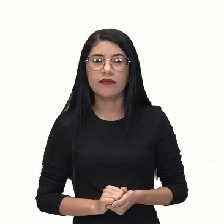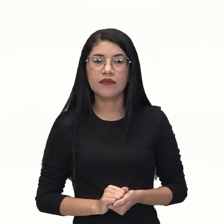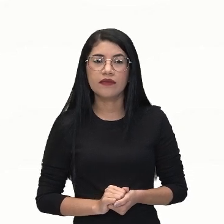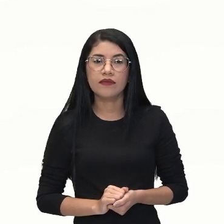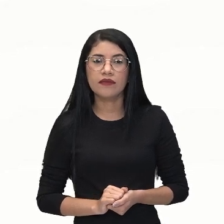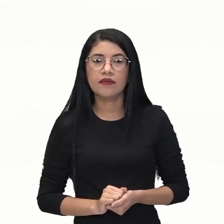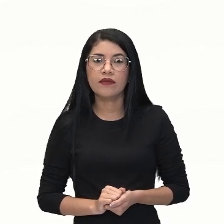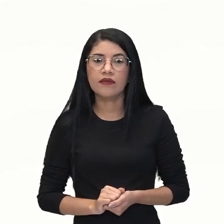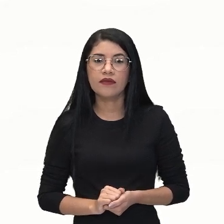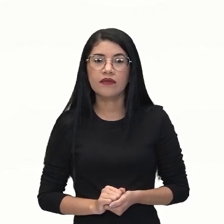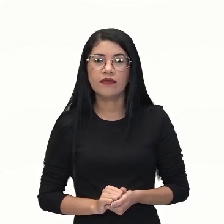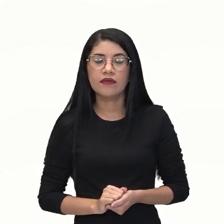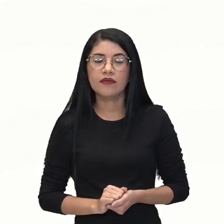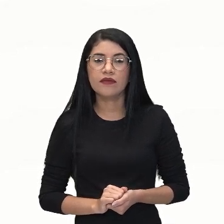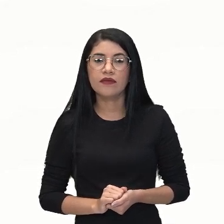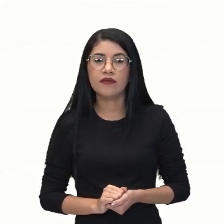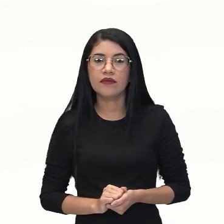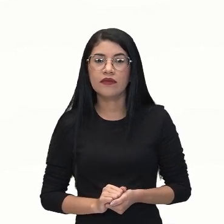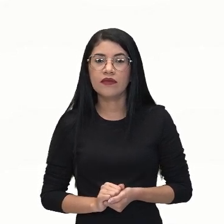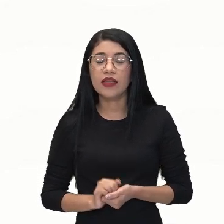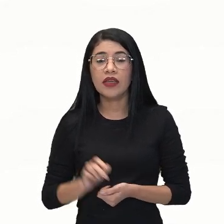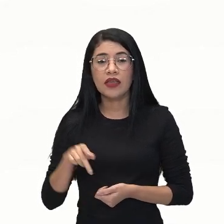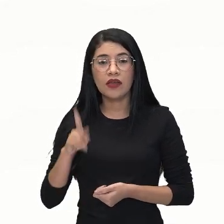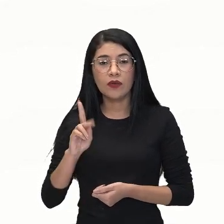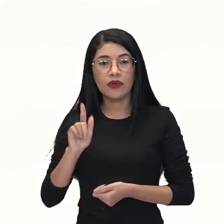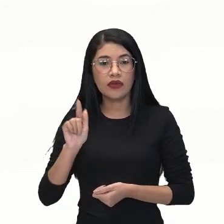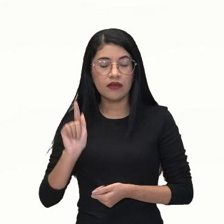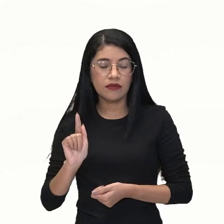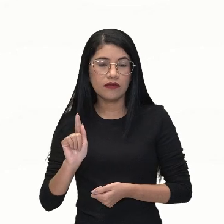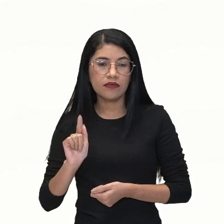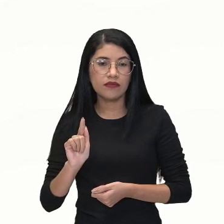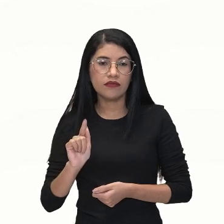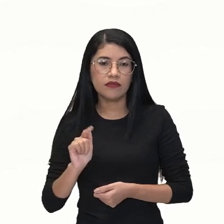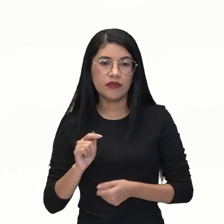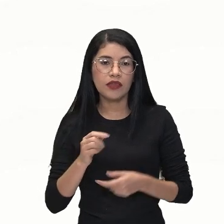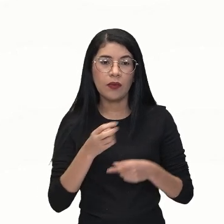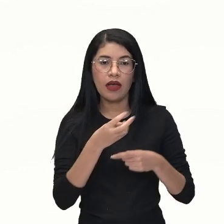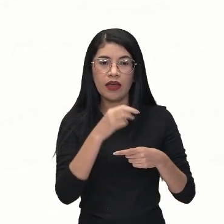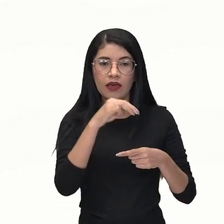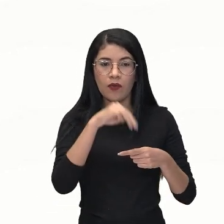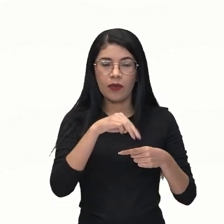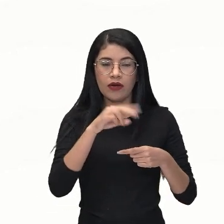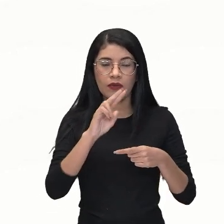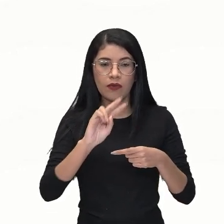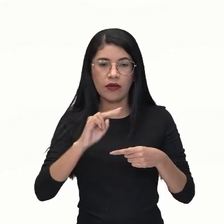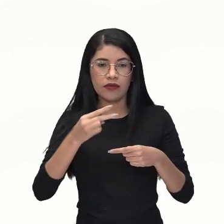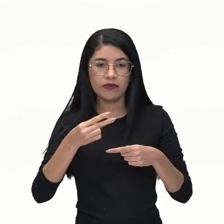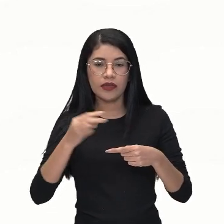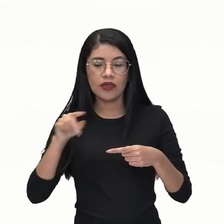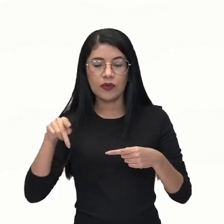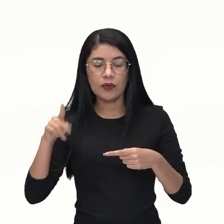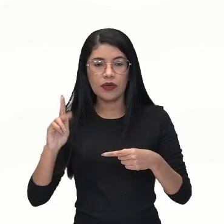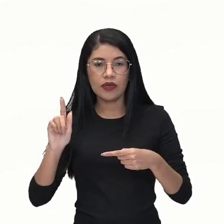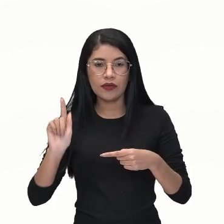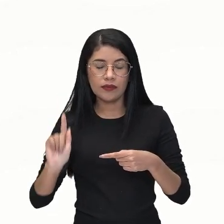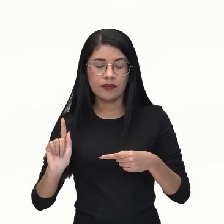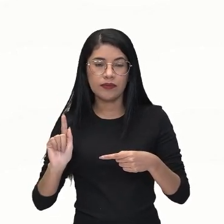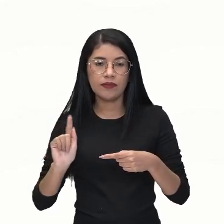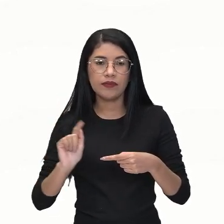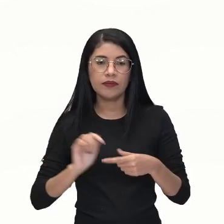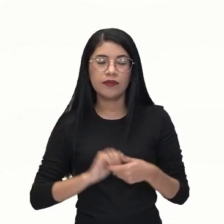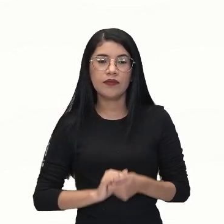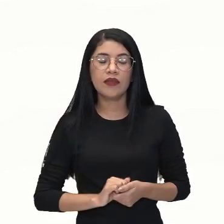quadrados e aqui são os meus quilos de fertilizantes. Então, para